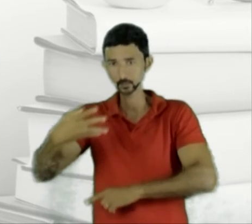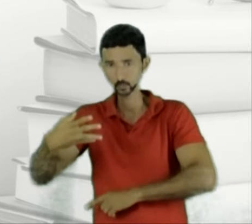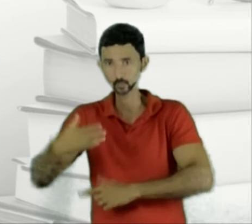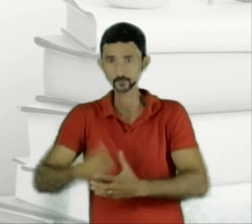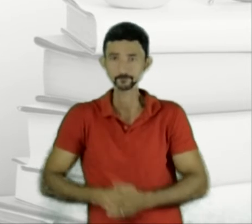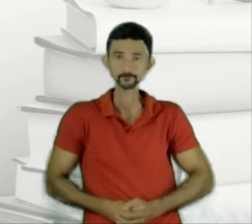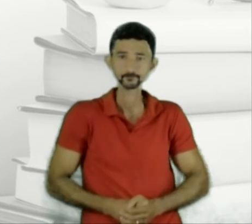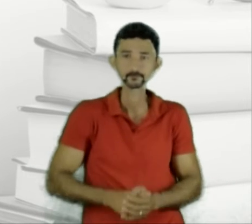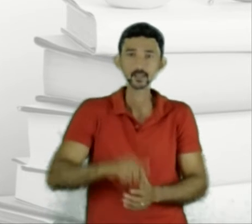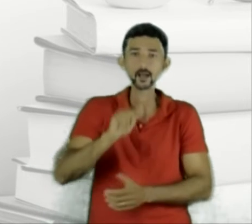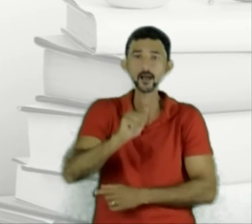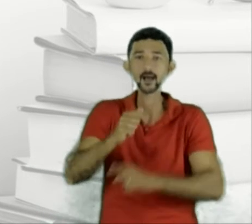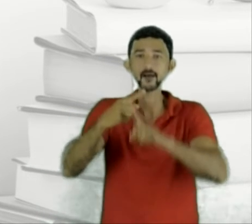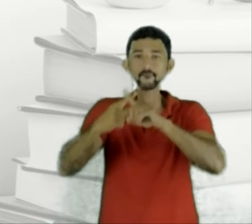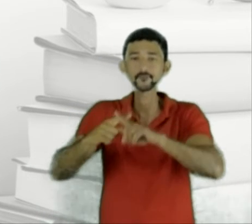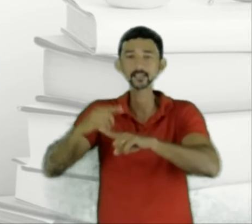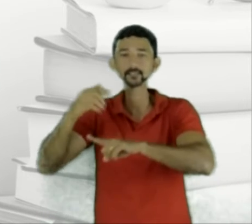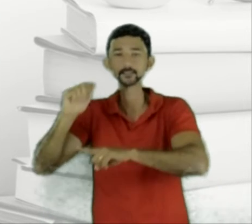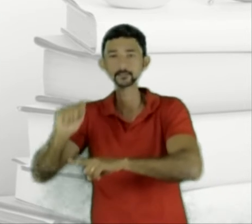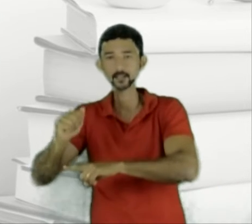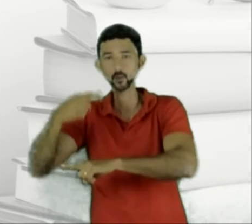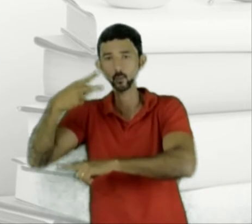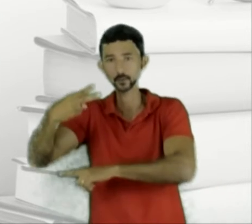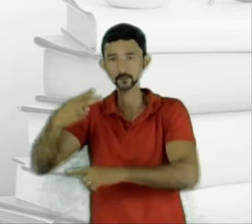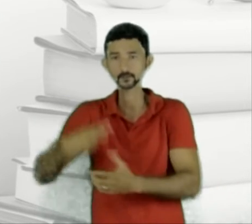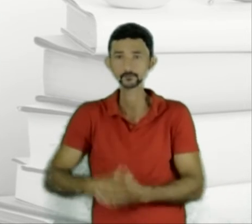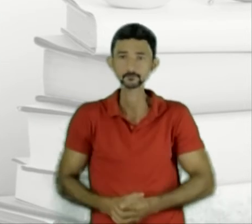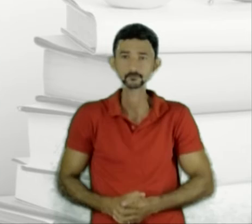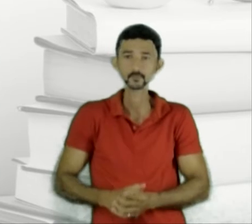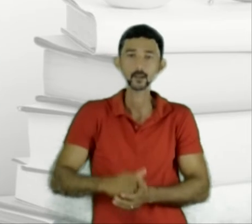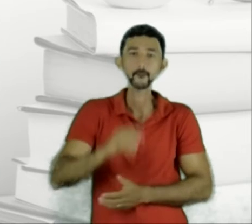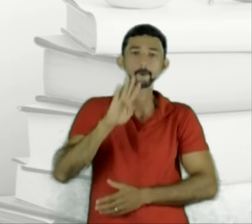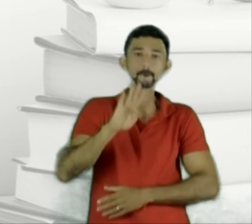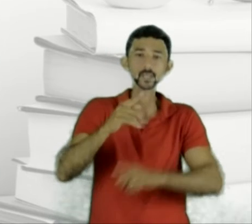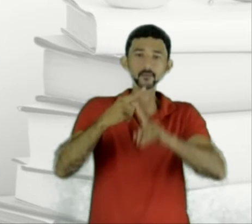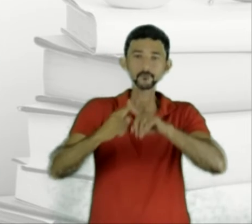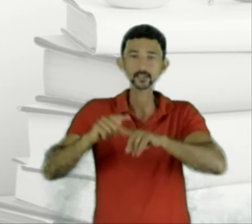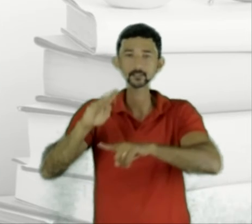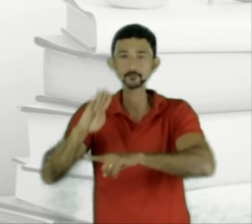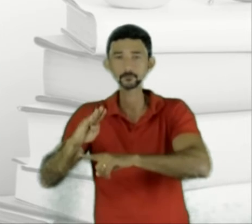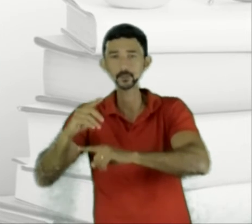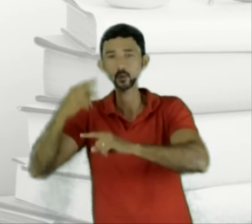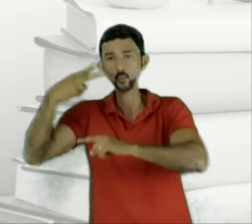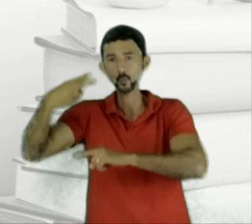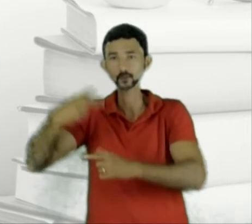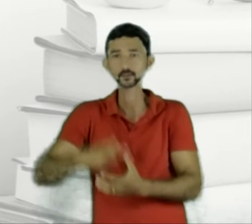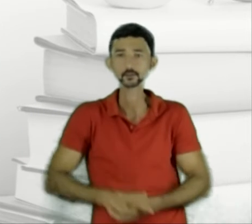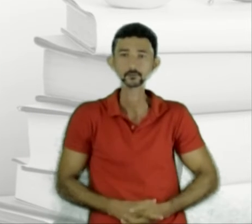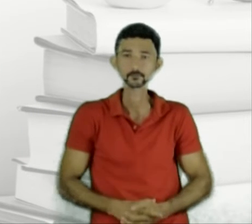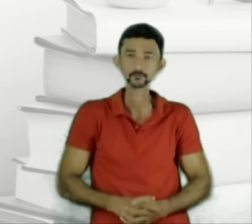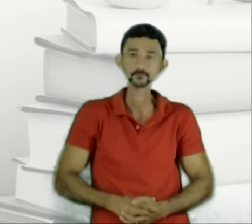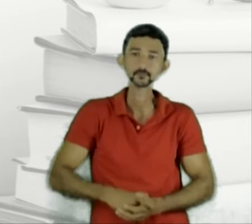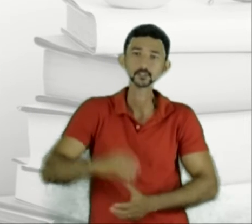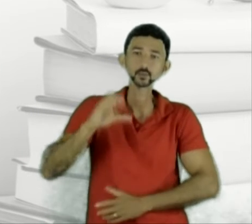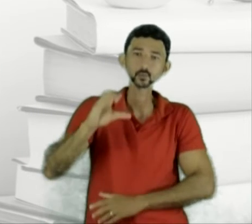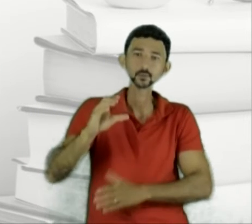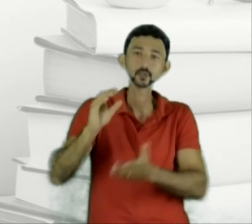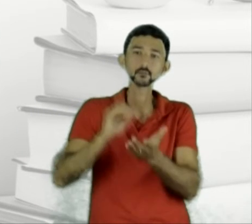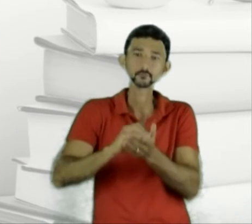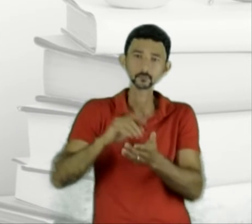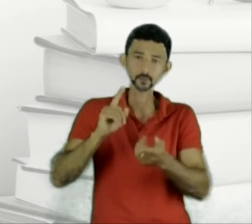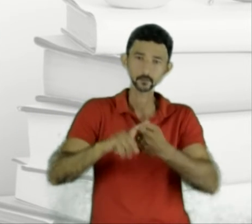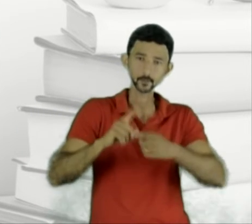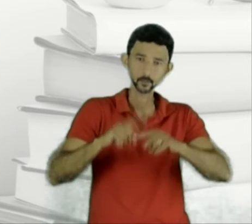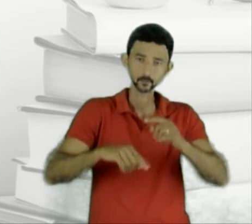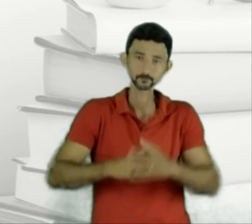A vezes a ao quadrado, b vezes b ao quadrado, b ao cubo, e o c a gente coloca